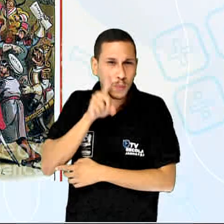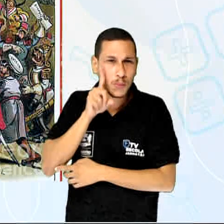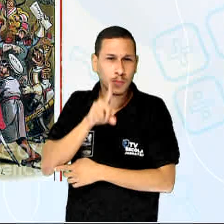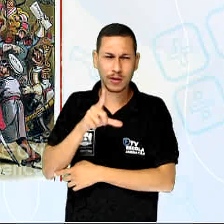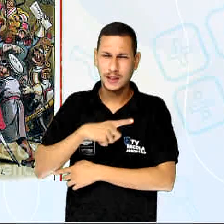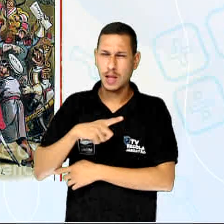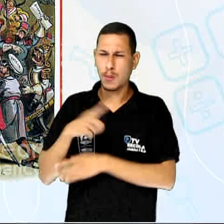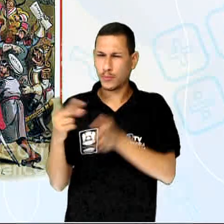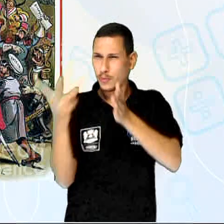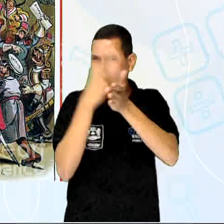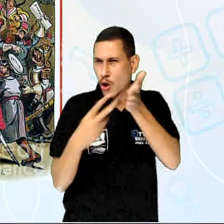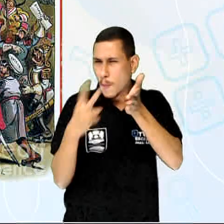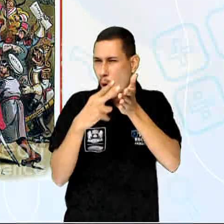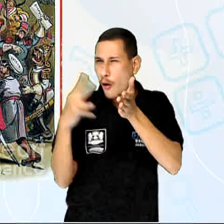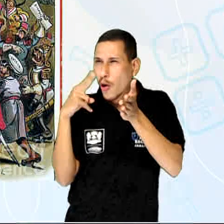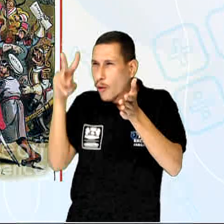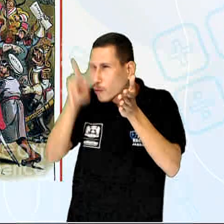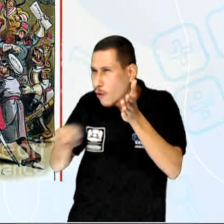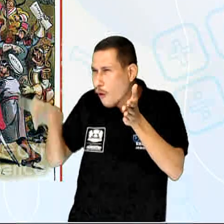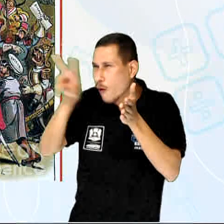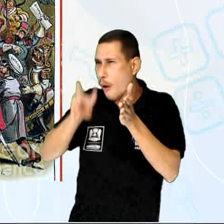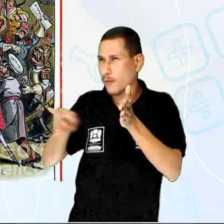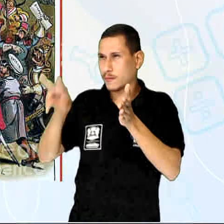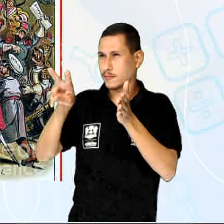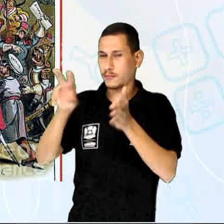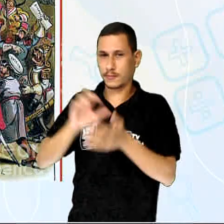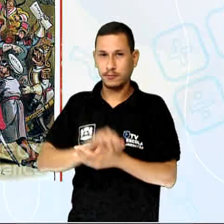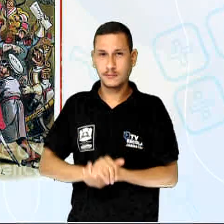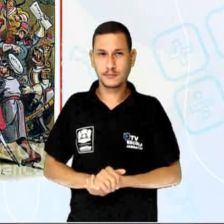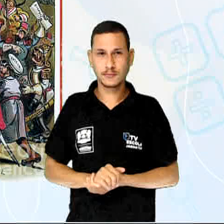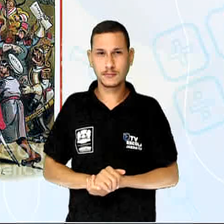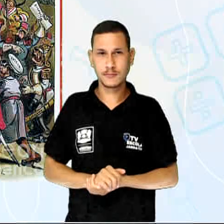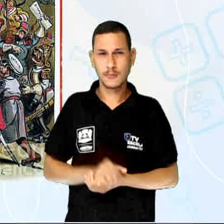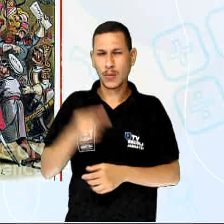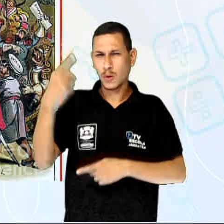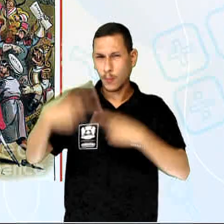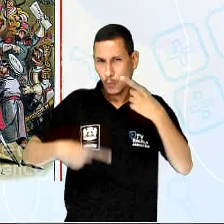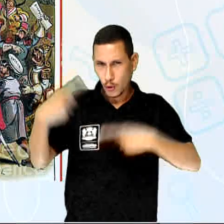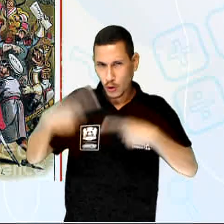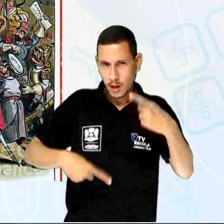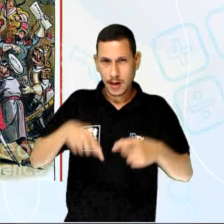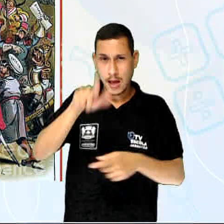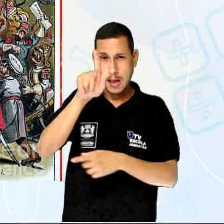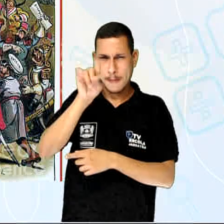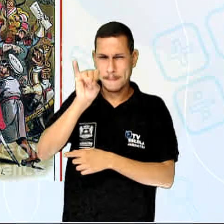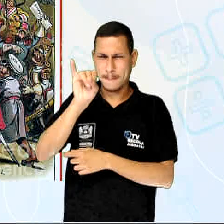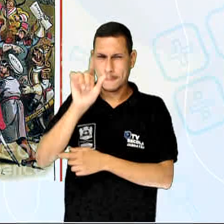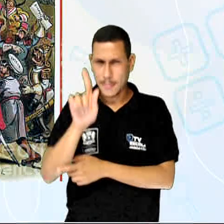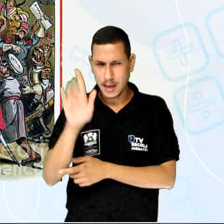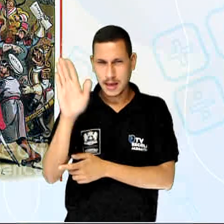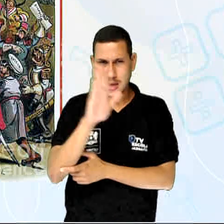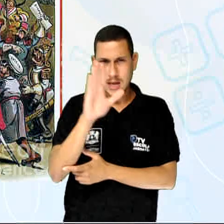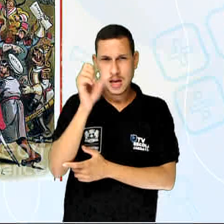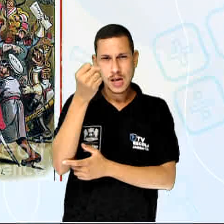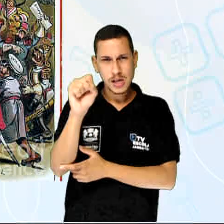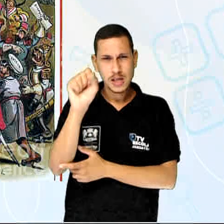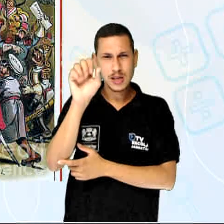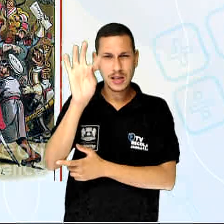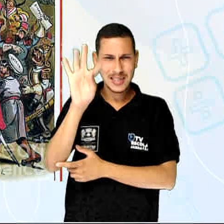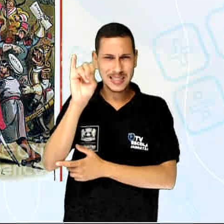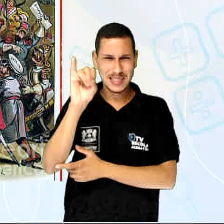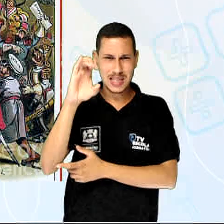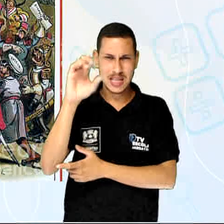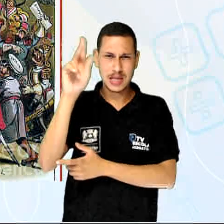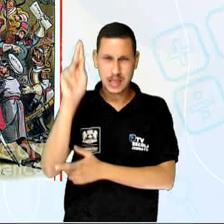primeira imagem que mostra para vocês aí a política do Big Stake pelo presidente Roosevelt e